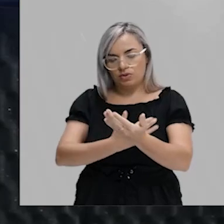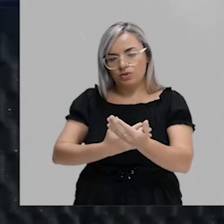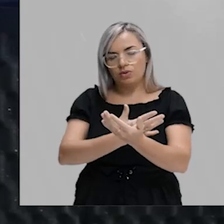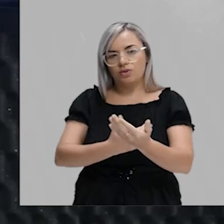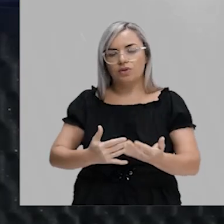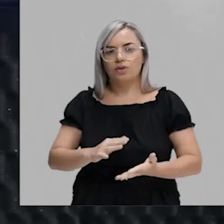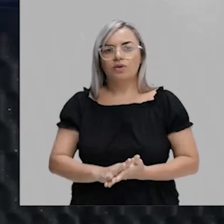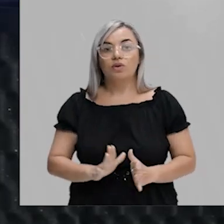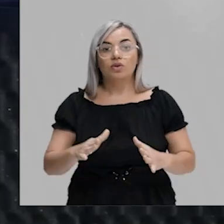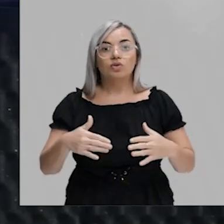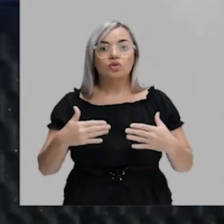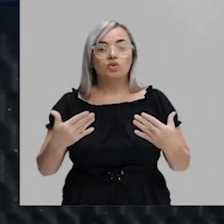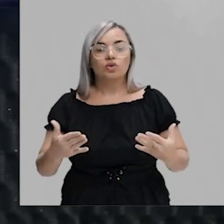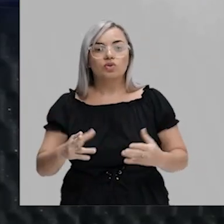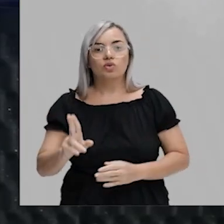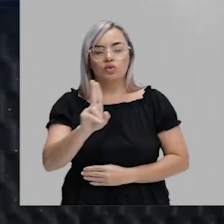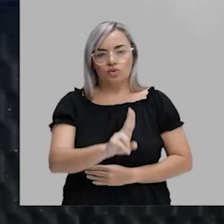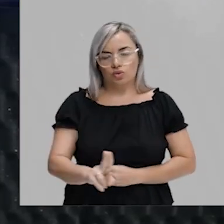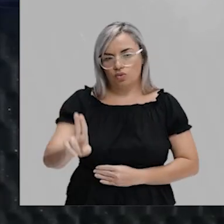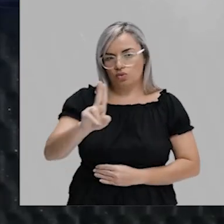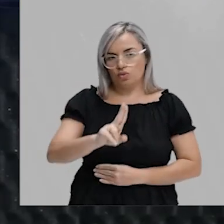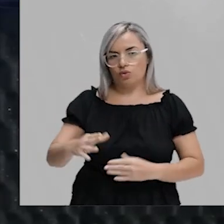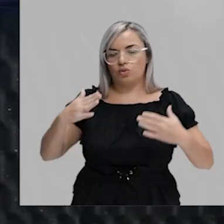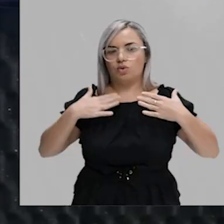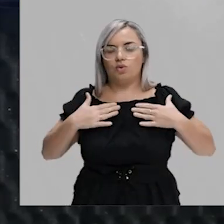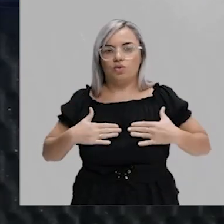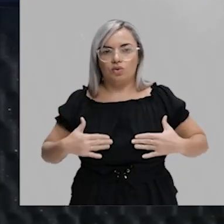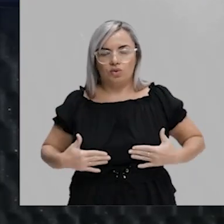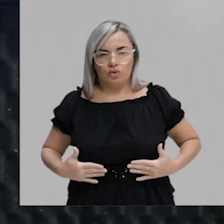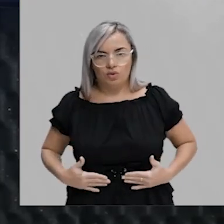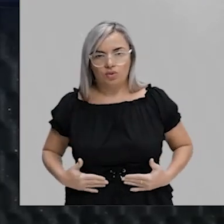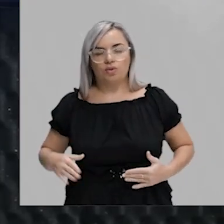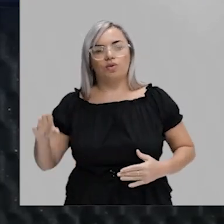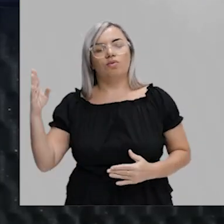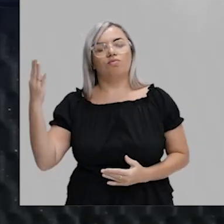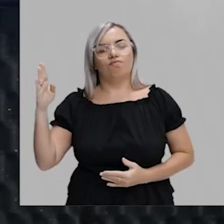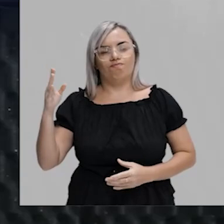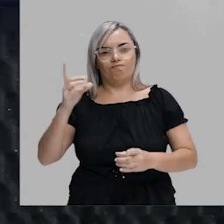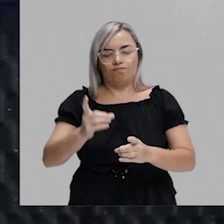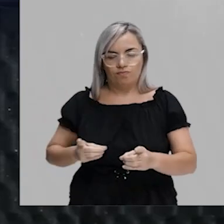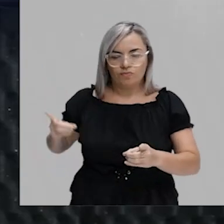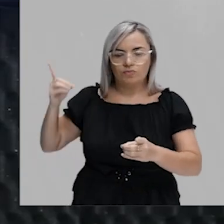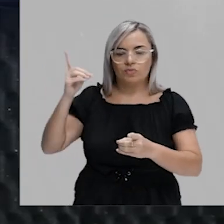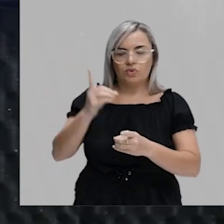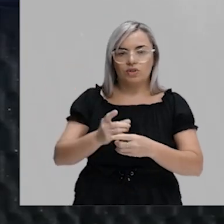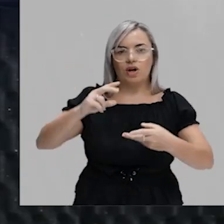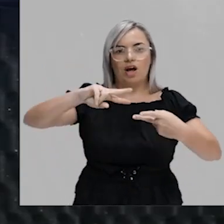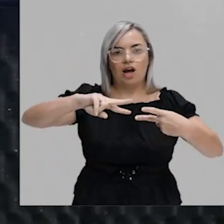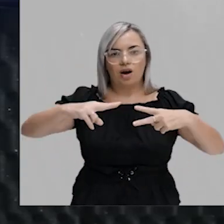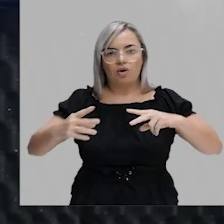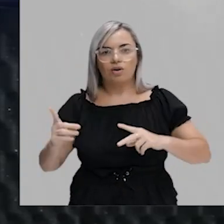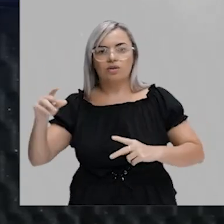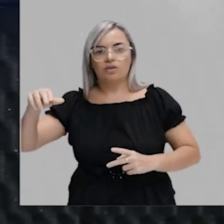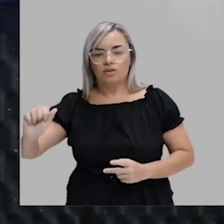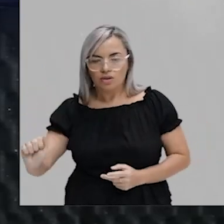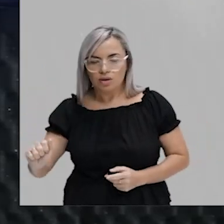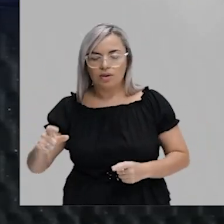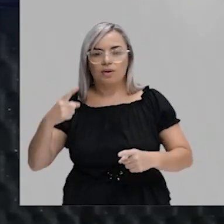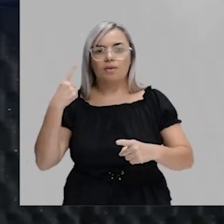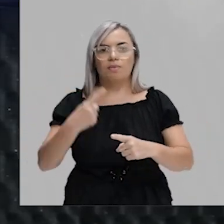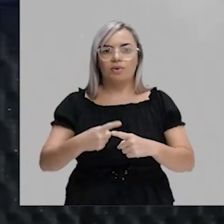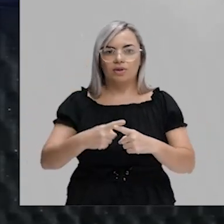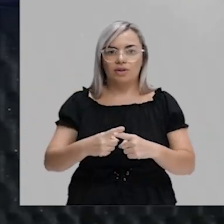De onde nós tirarmos, qualquer que seja o material biológico, nós vamos encontrar DNA, ok? Porque lá nós vamos